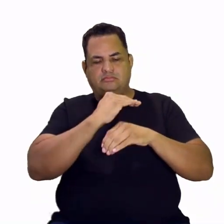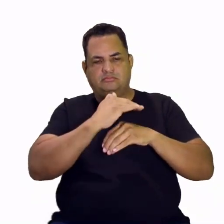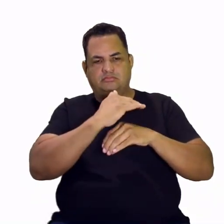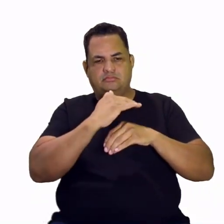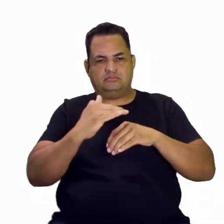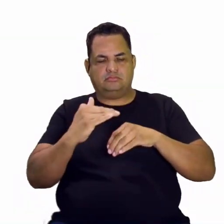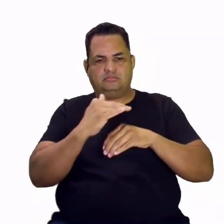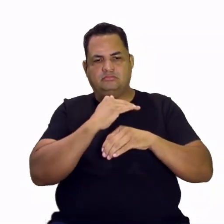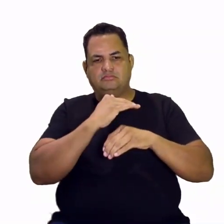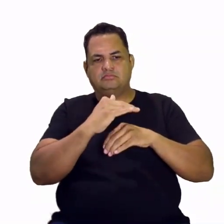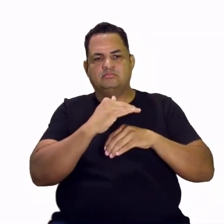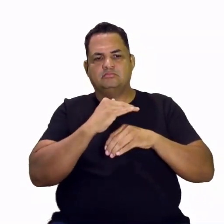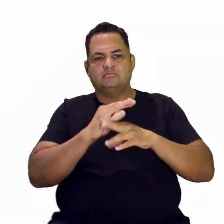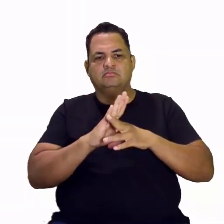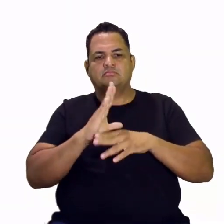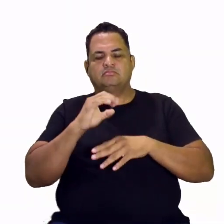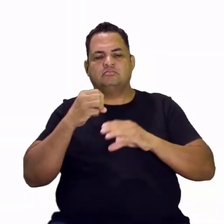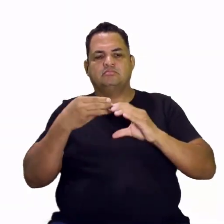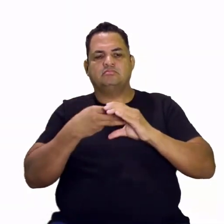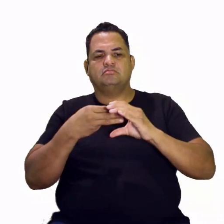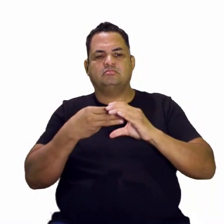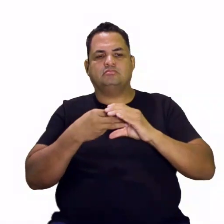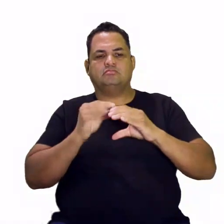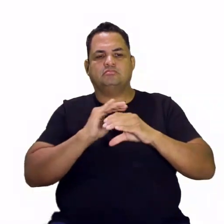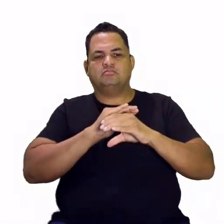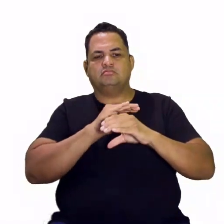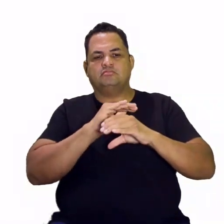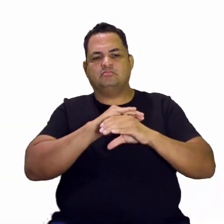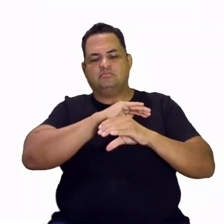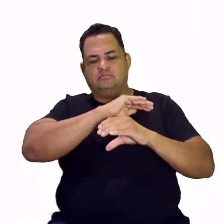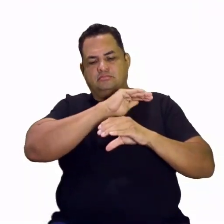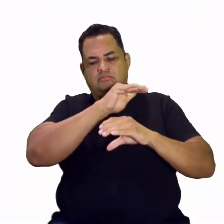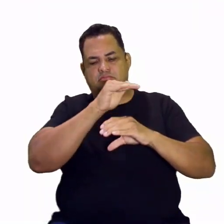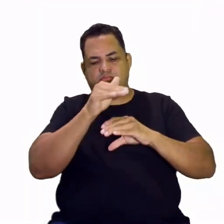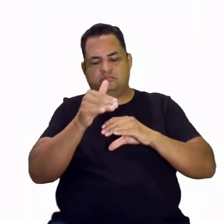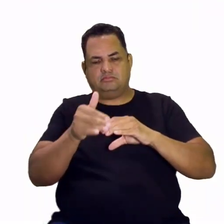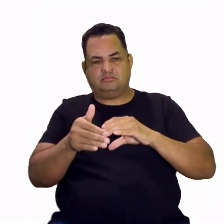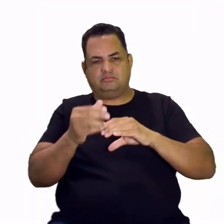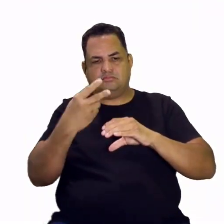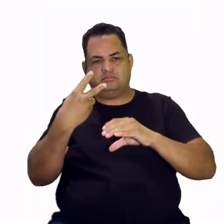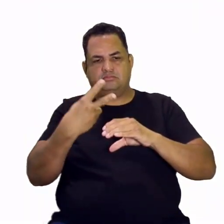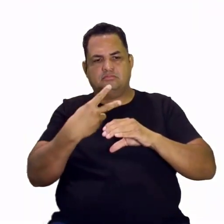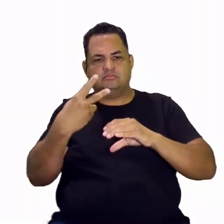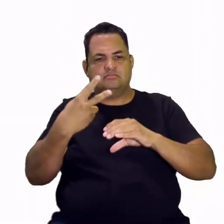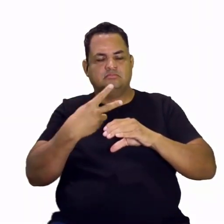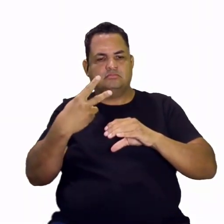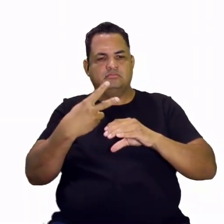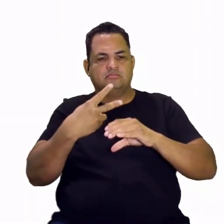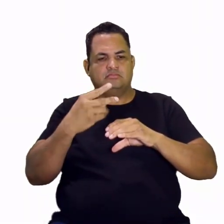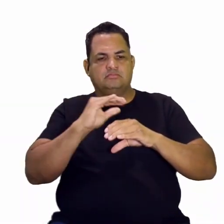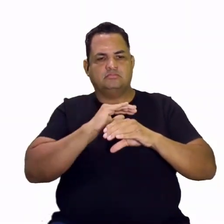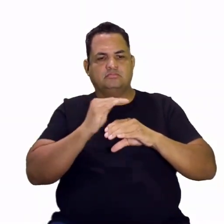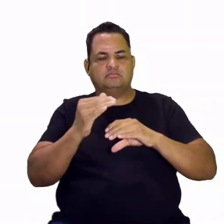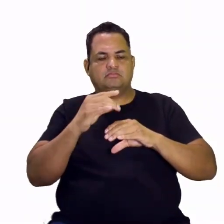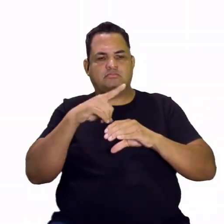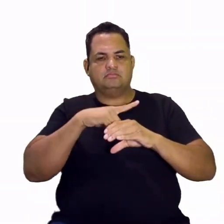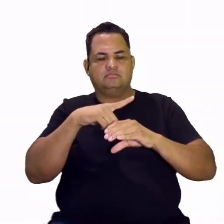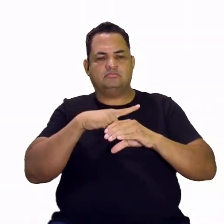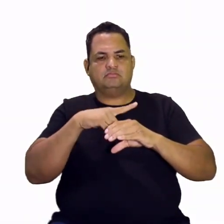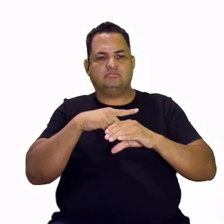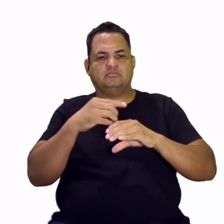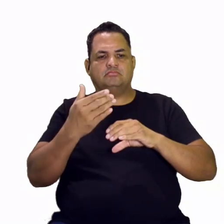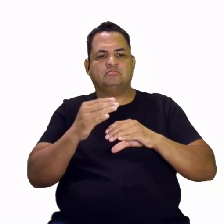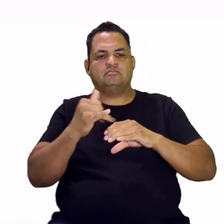peptídeo glicano. Você vai ter a membrana plasmática, que tem aquela dupla camada, também presente lá nos